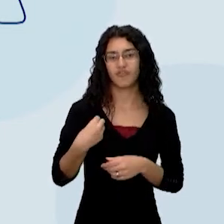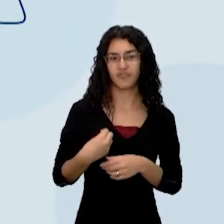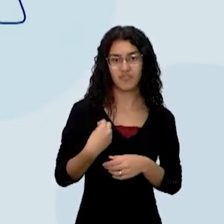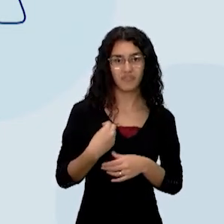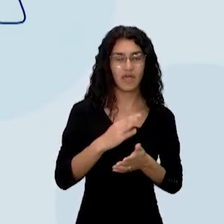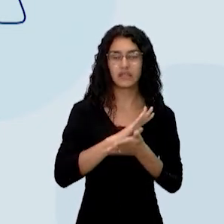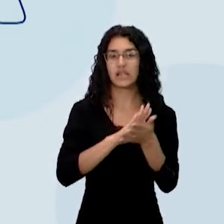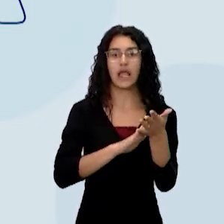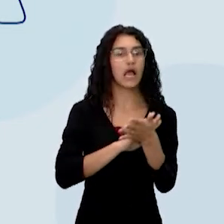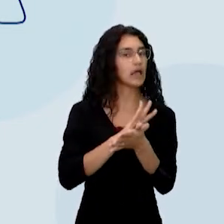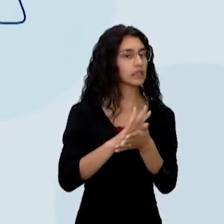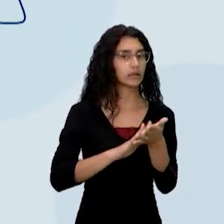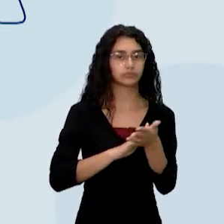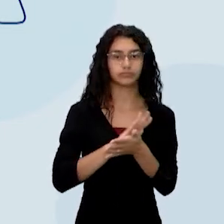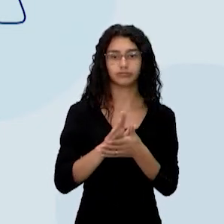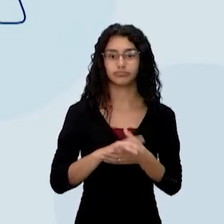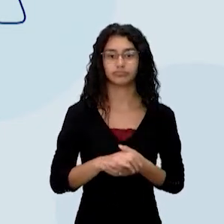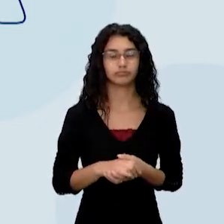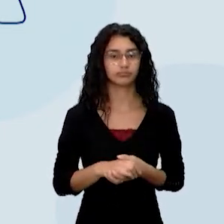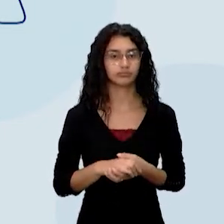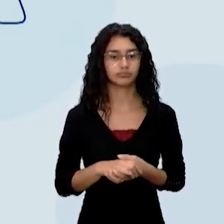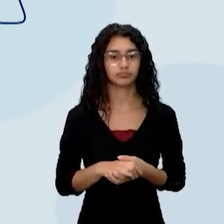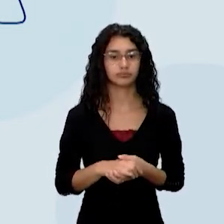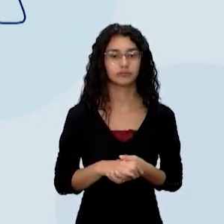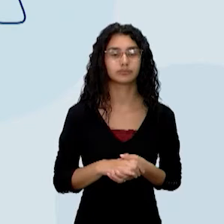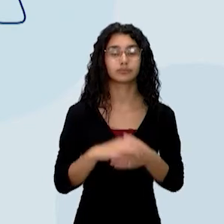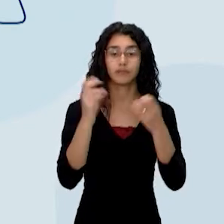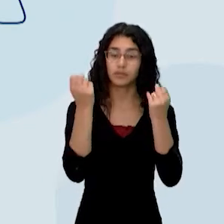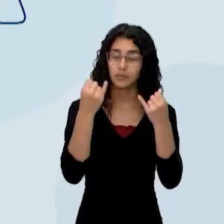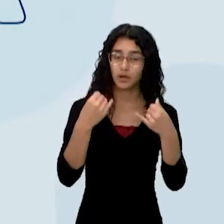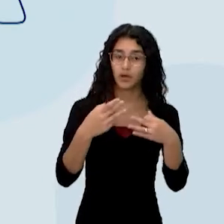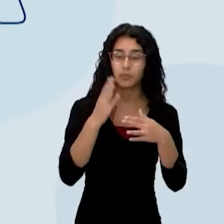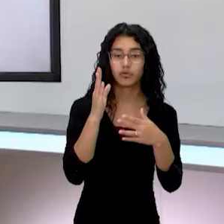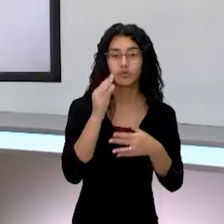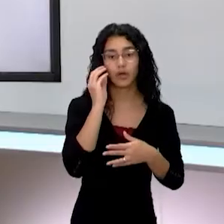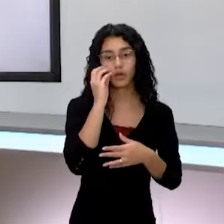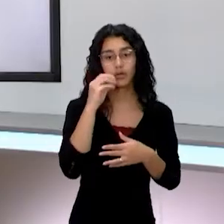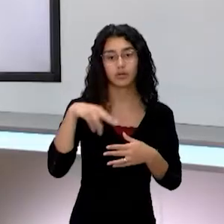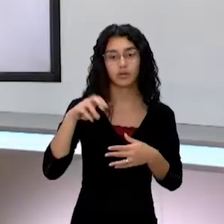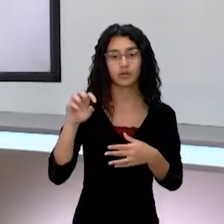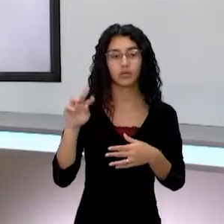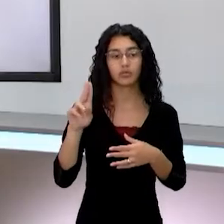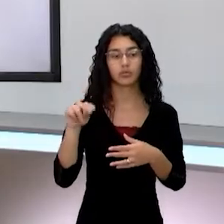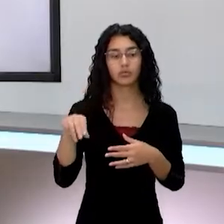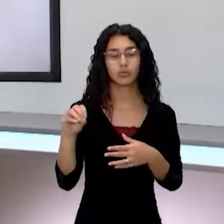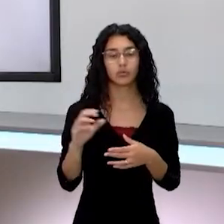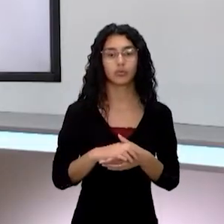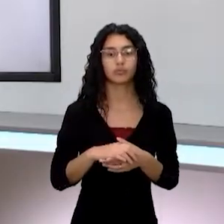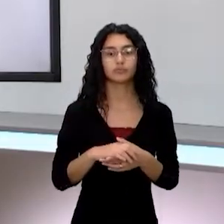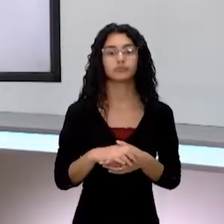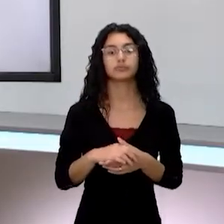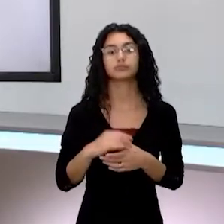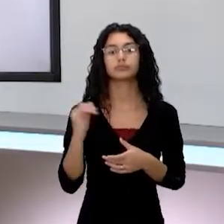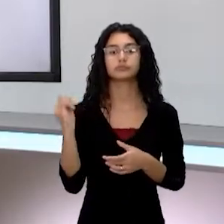acesso a uma questão dessa aí, no caso. Pessoal, beleza? Então, falamos de Netuno, comentei um pouquinho da questão que é muito importante.